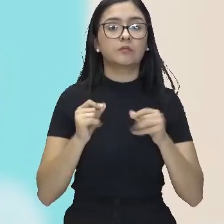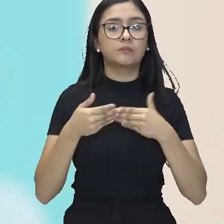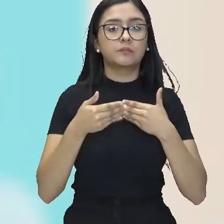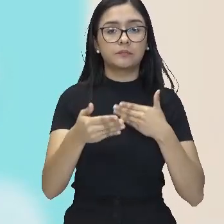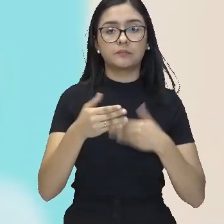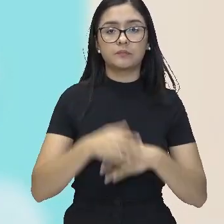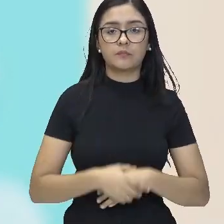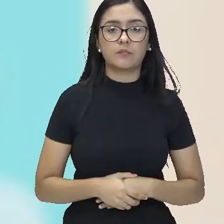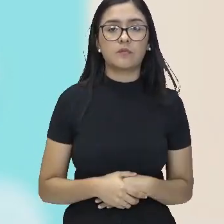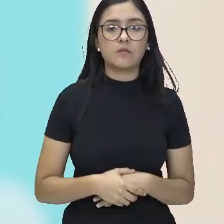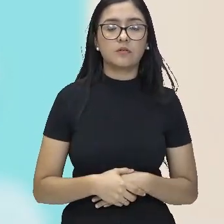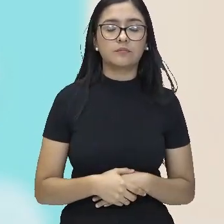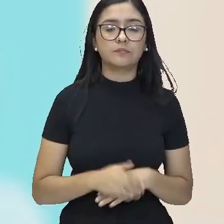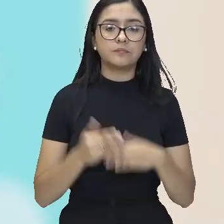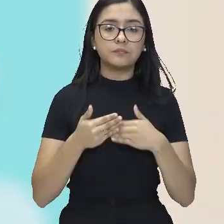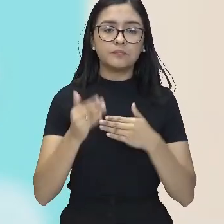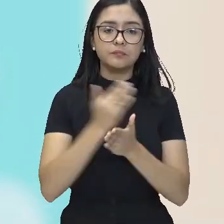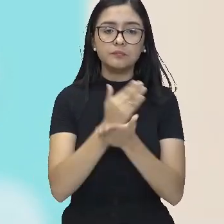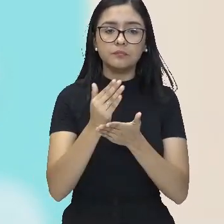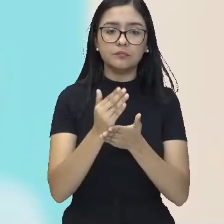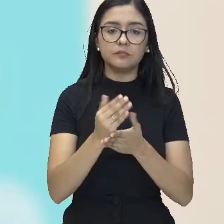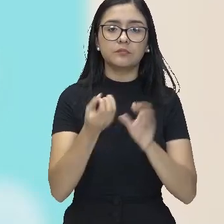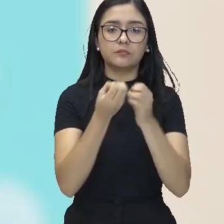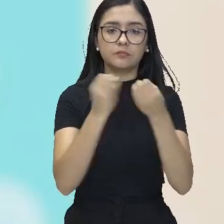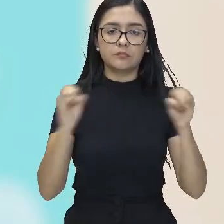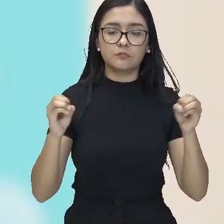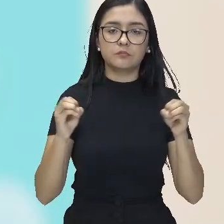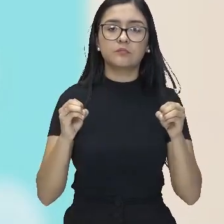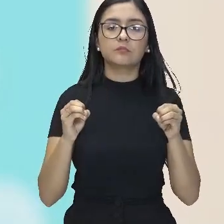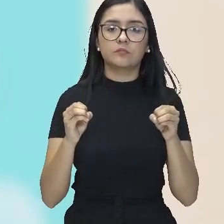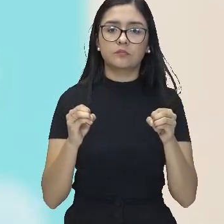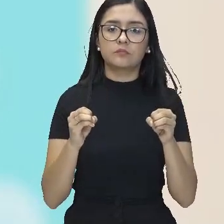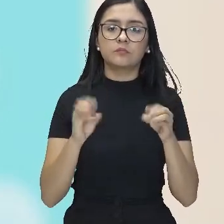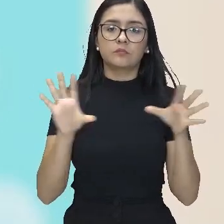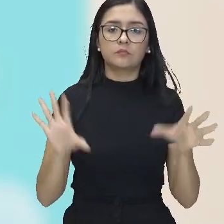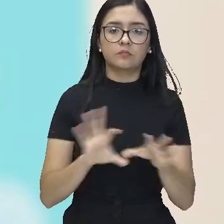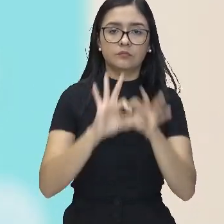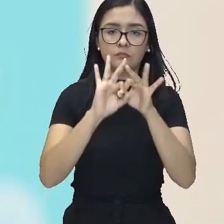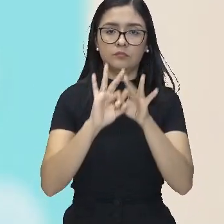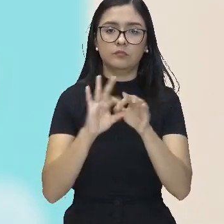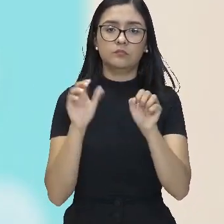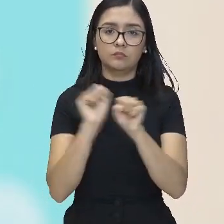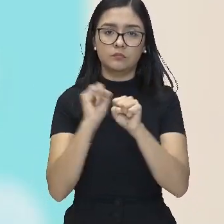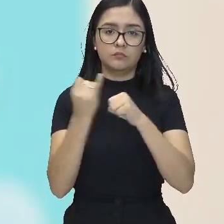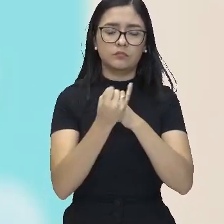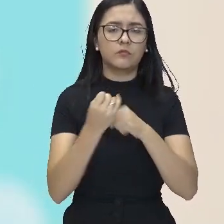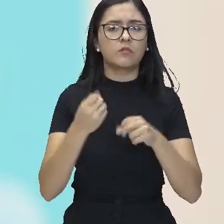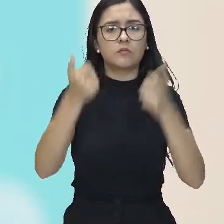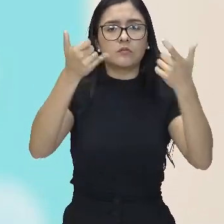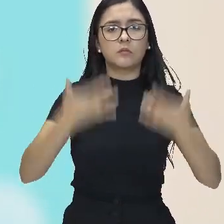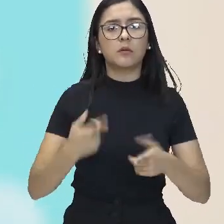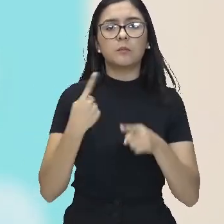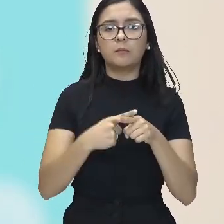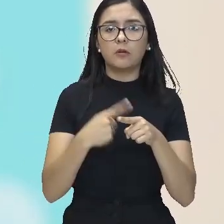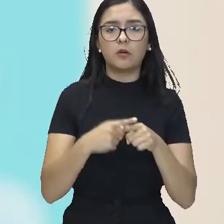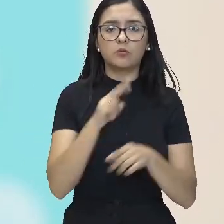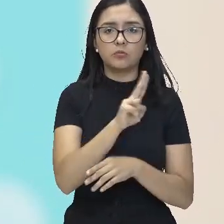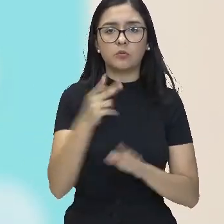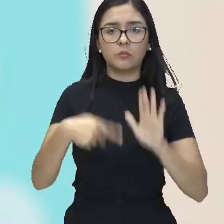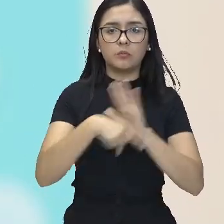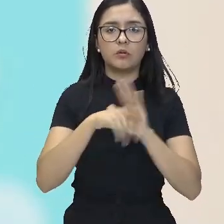para iniciar a oração subordinada adjetiva, que eu vou explicar para você por que ela é chamada